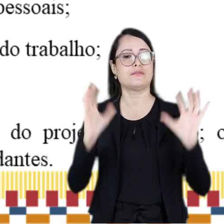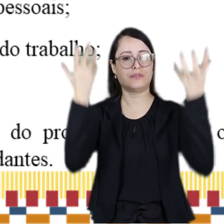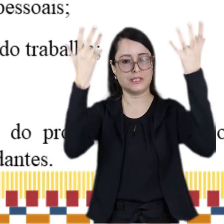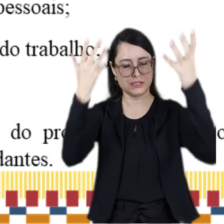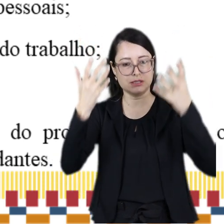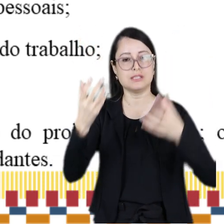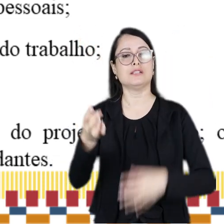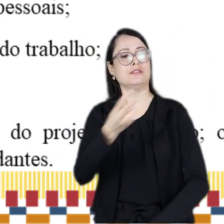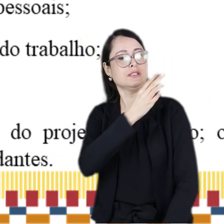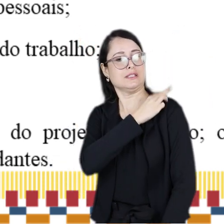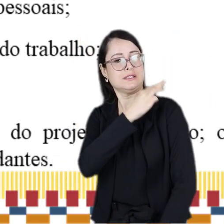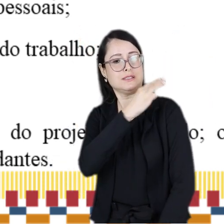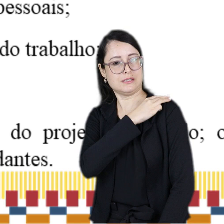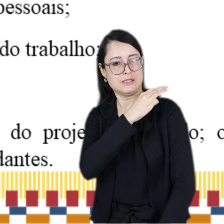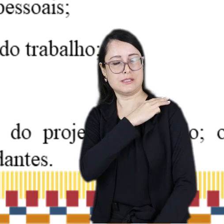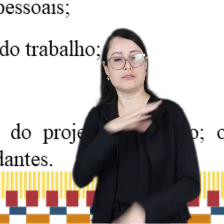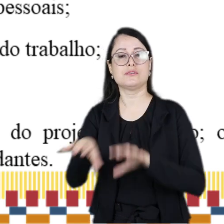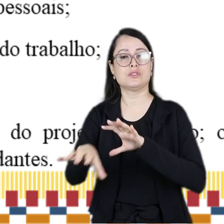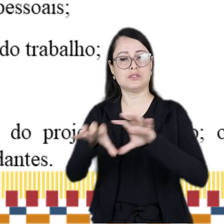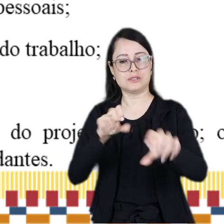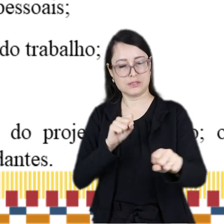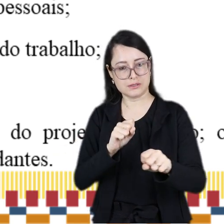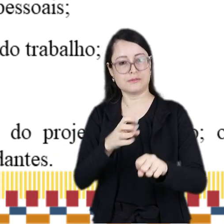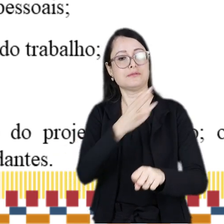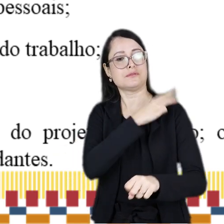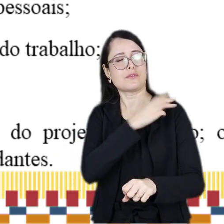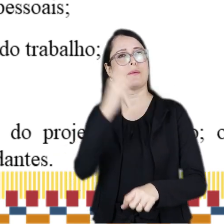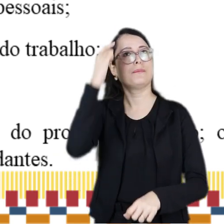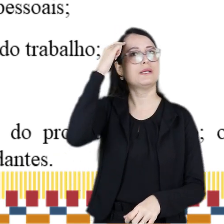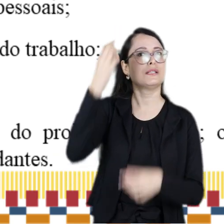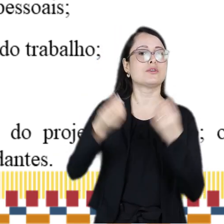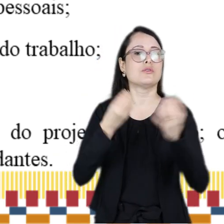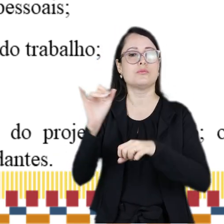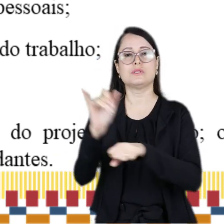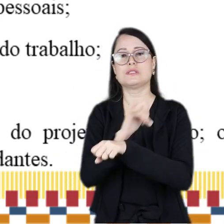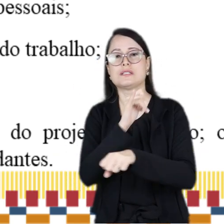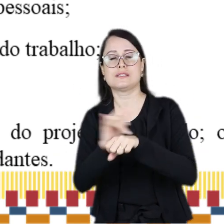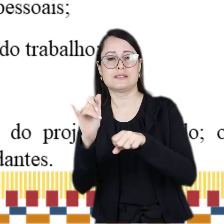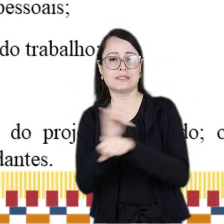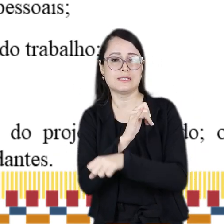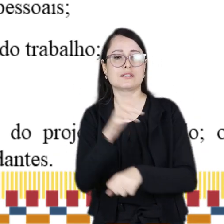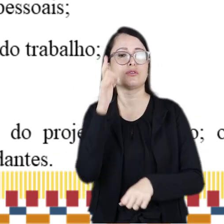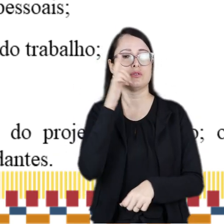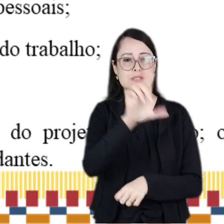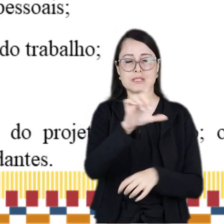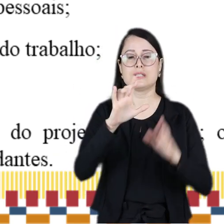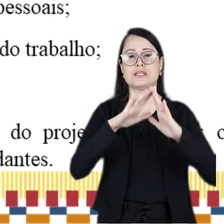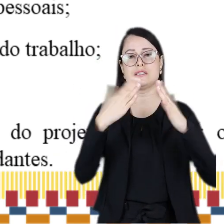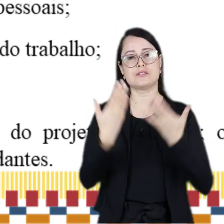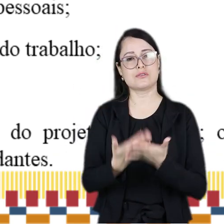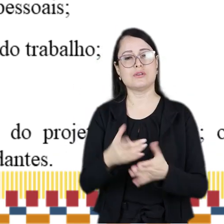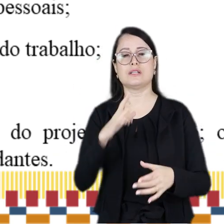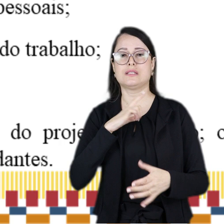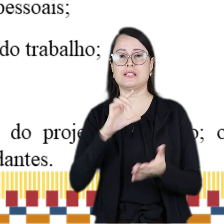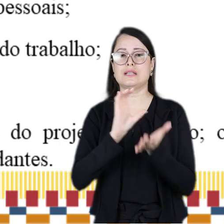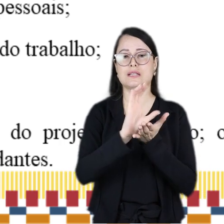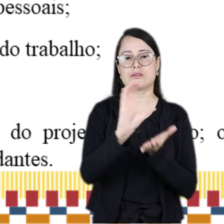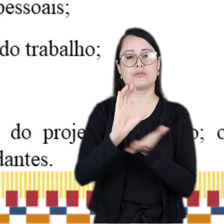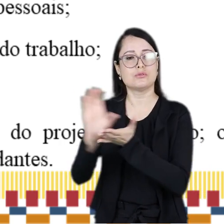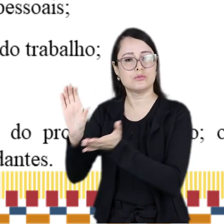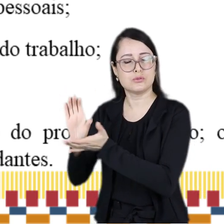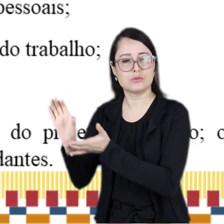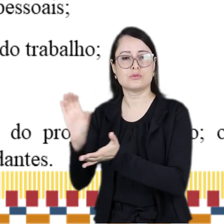formatura da terceira série. Então, vamos pensar em estratégias para que a escola consiga obter recursos, né? Por iniciativas